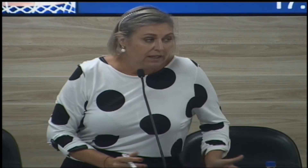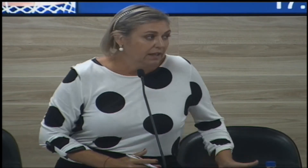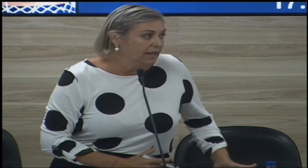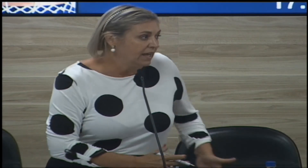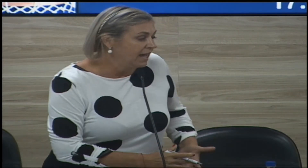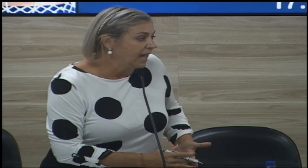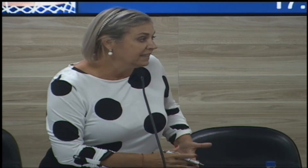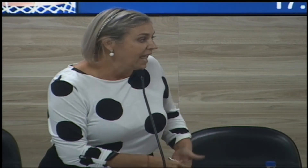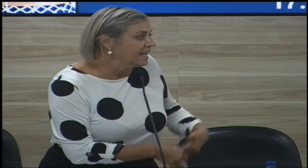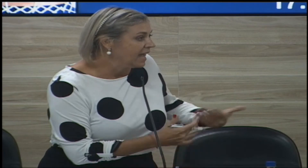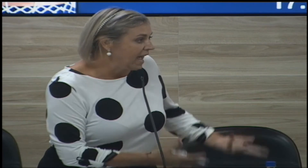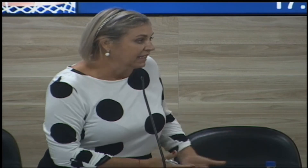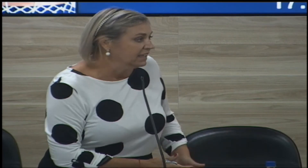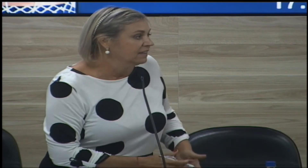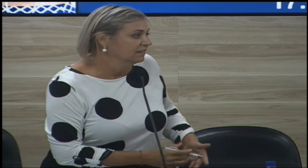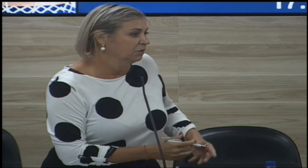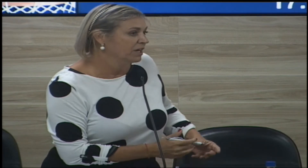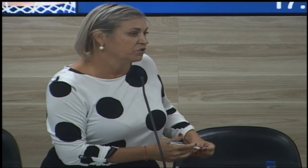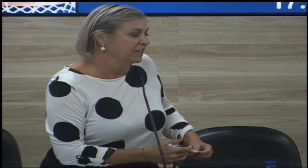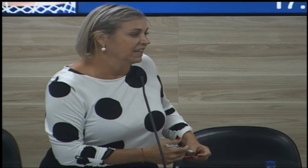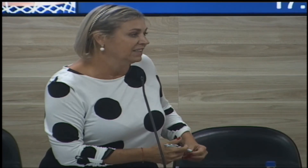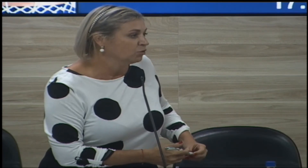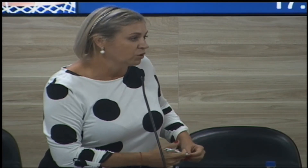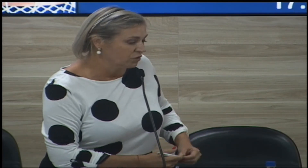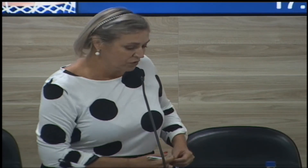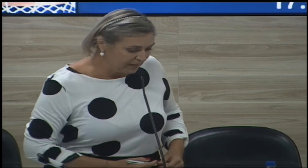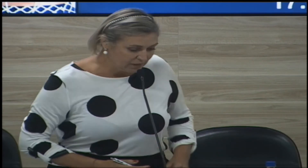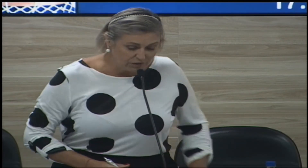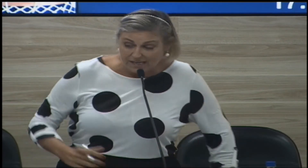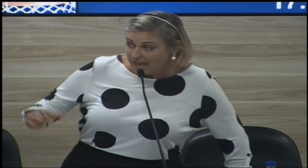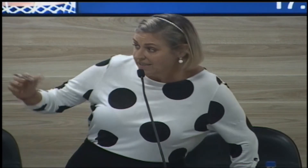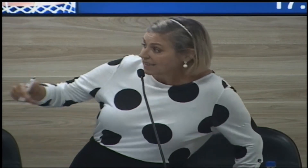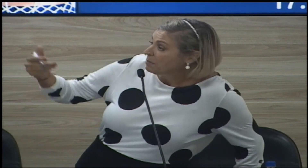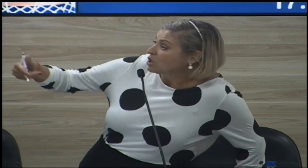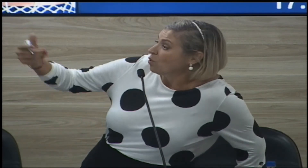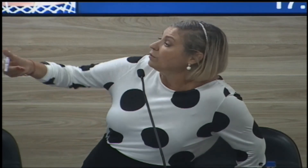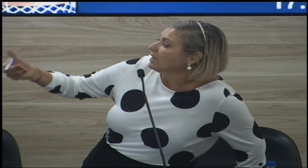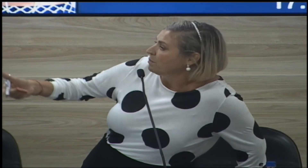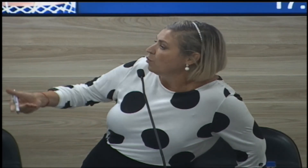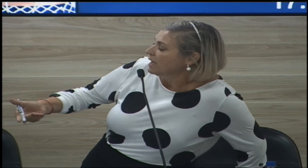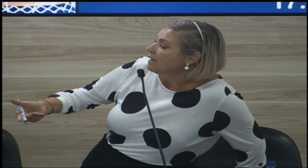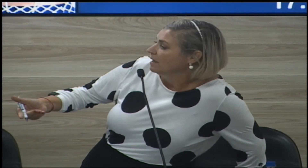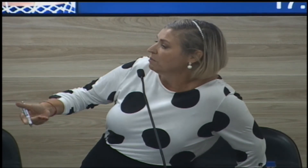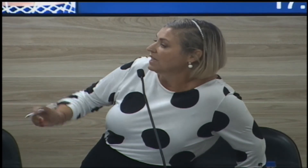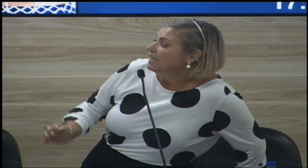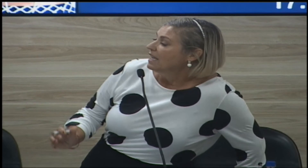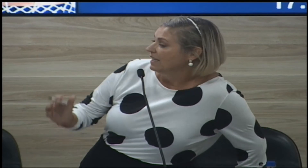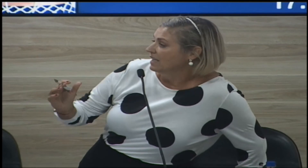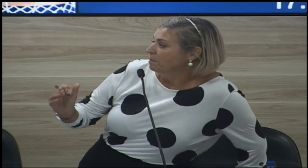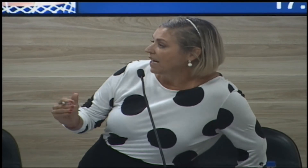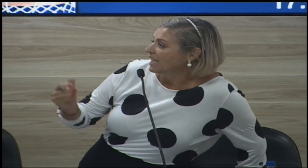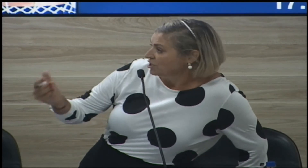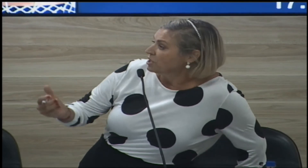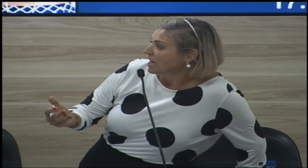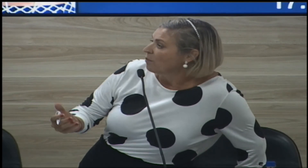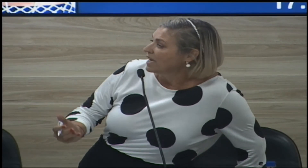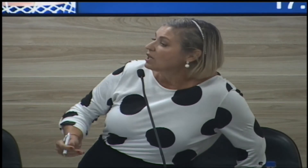pontuação diferenciada quando pode ser um projeto habitacional municipal. Pois é, uma